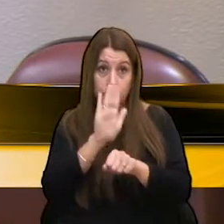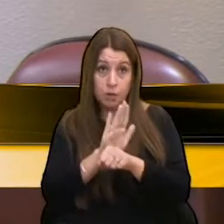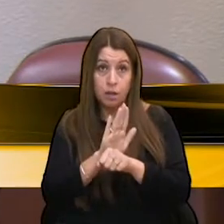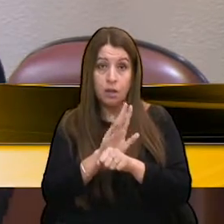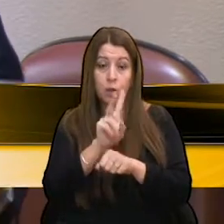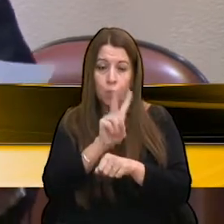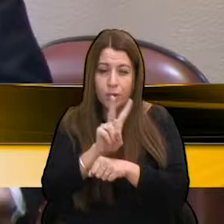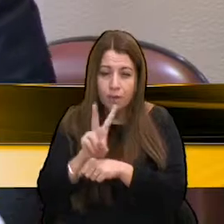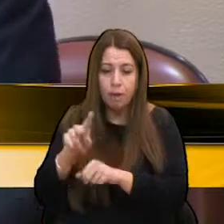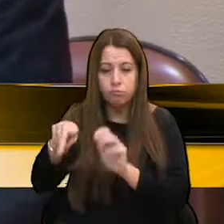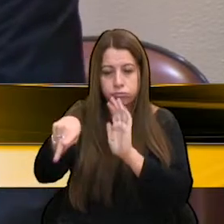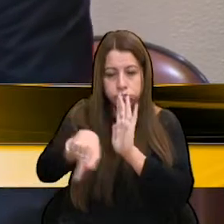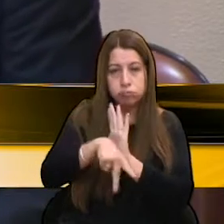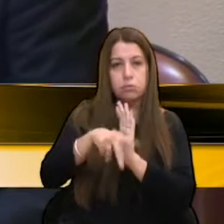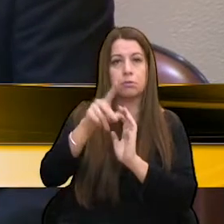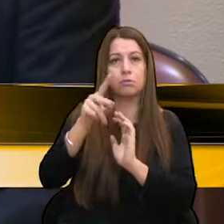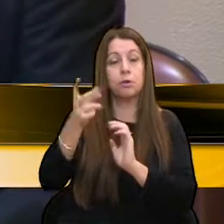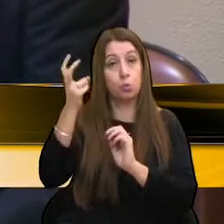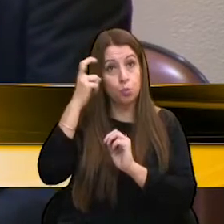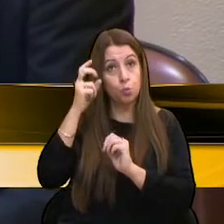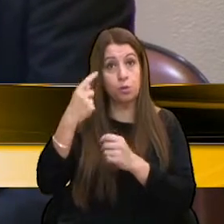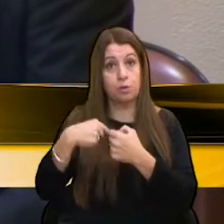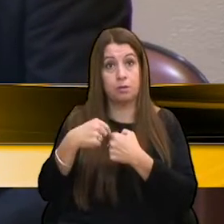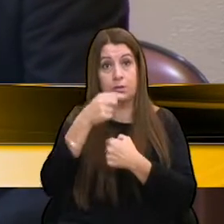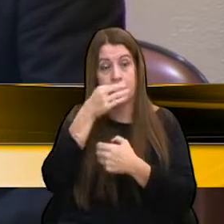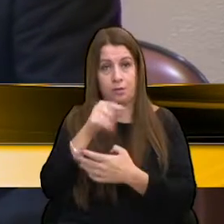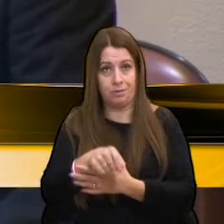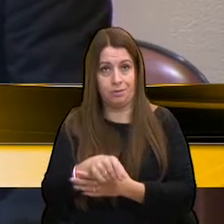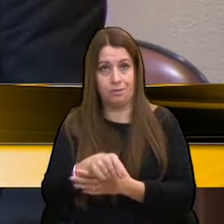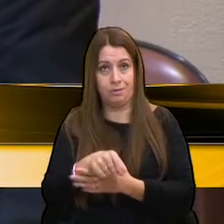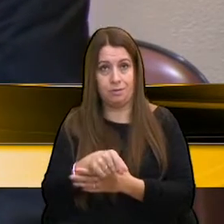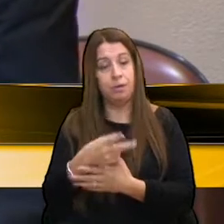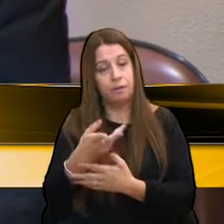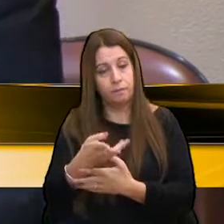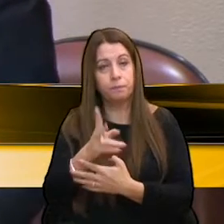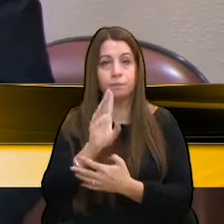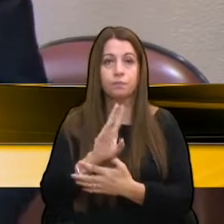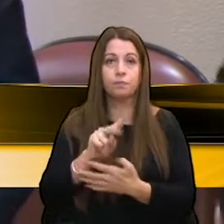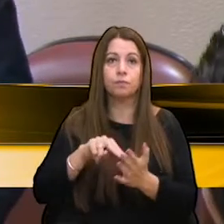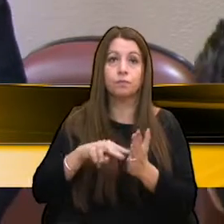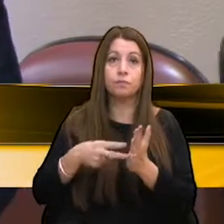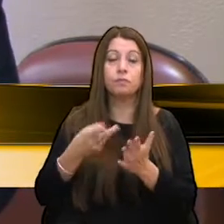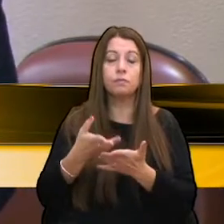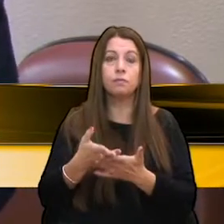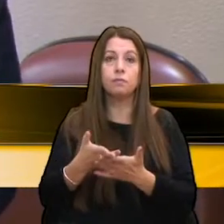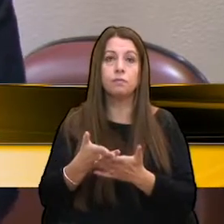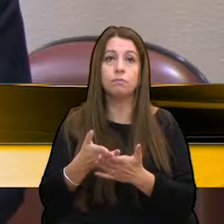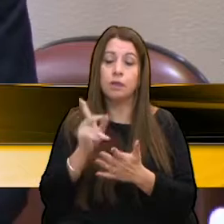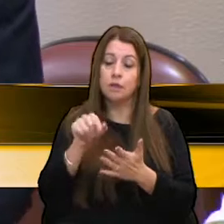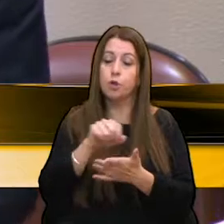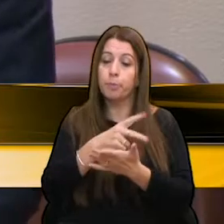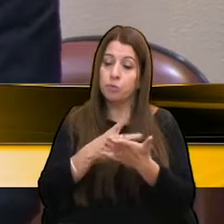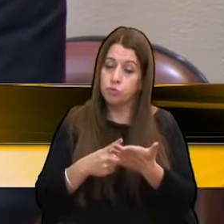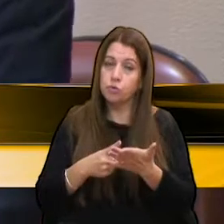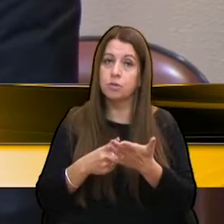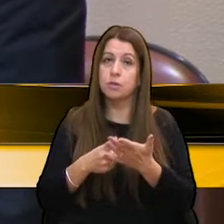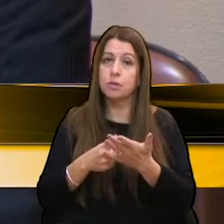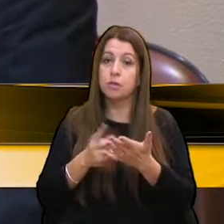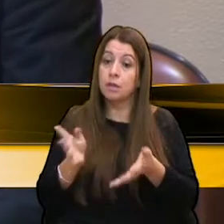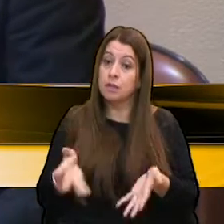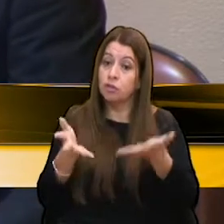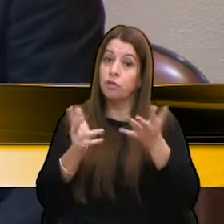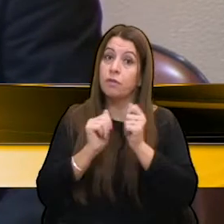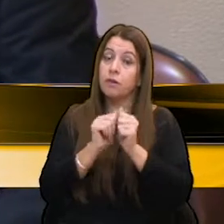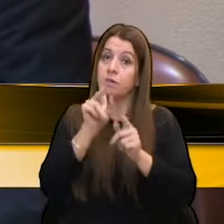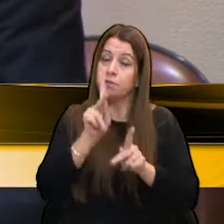cultura, da história, do patrimônio histórico do nosso município, não é? Ou seja, é um projeto que objetiva incentivar